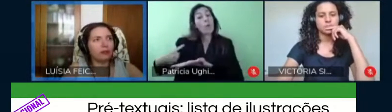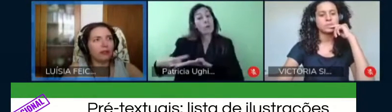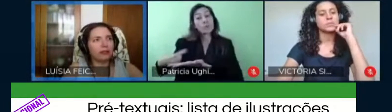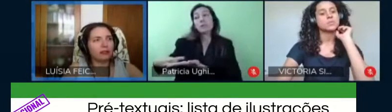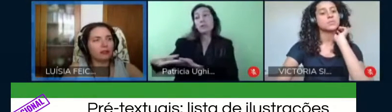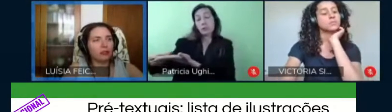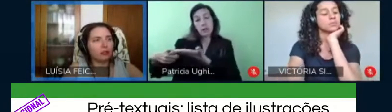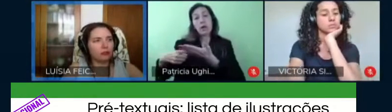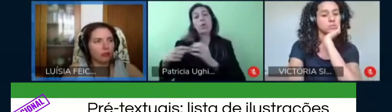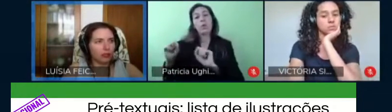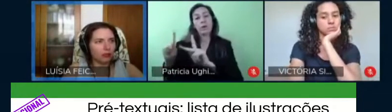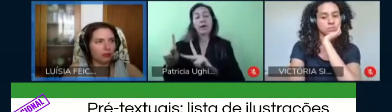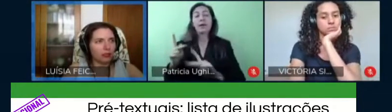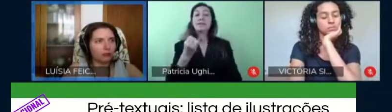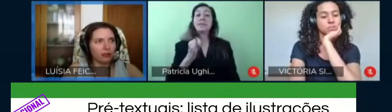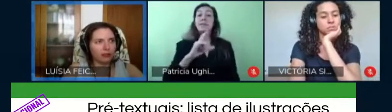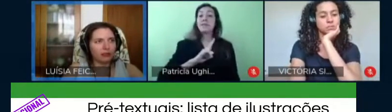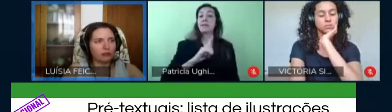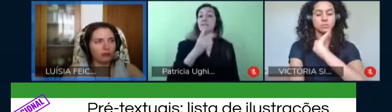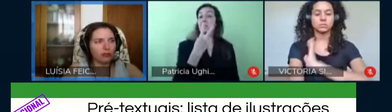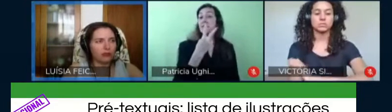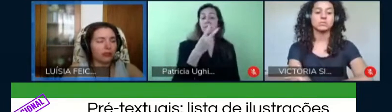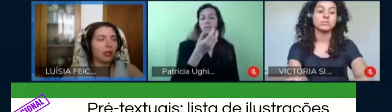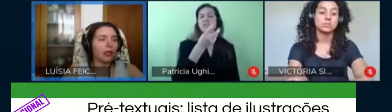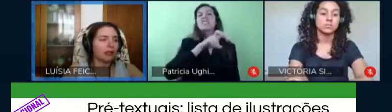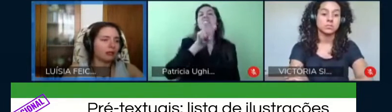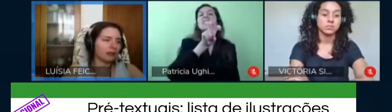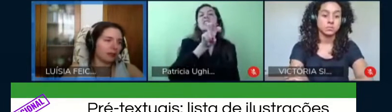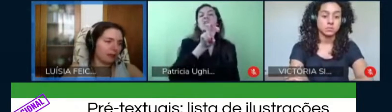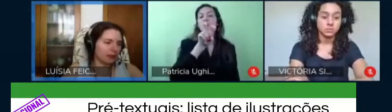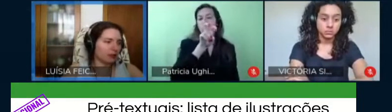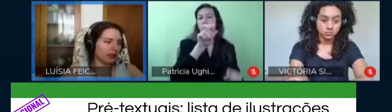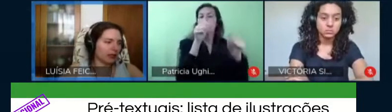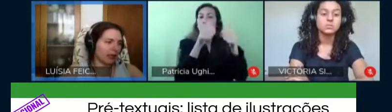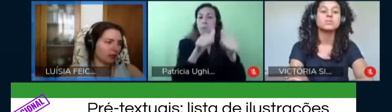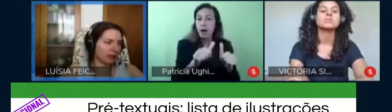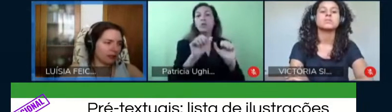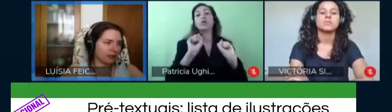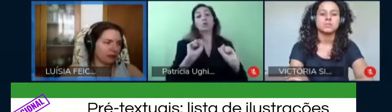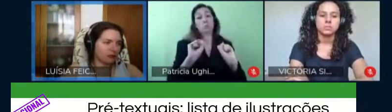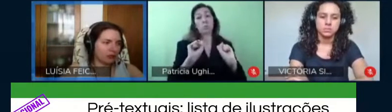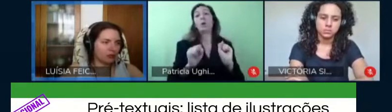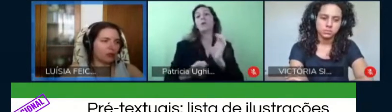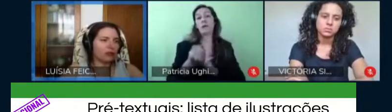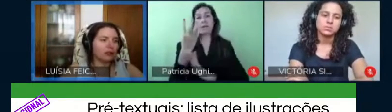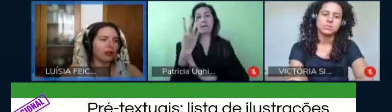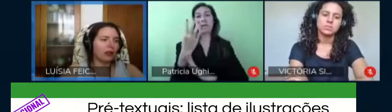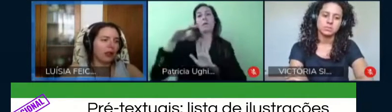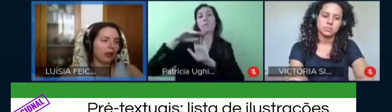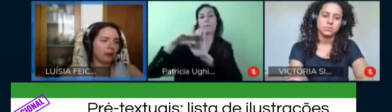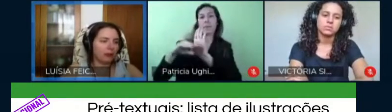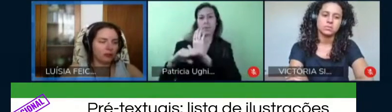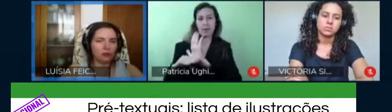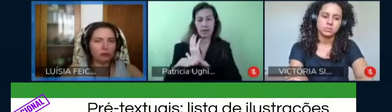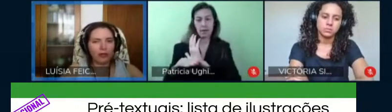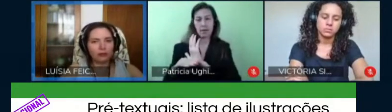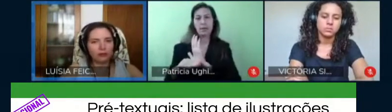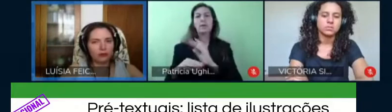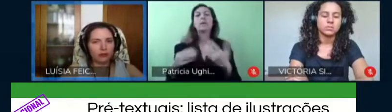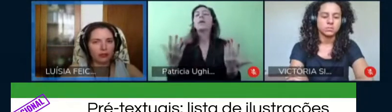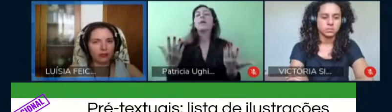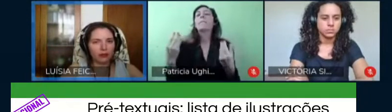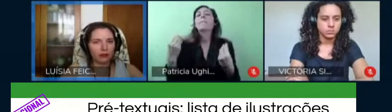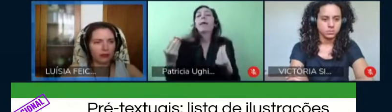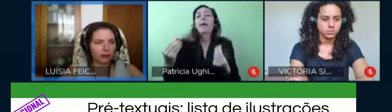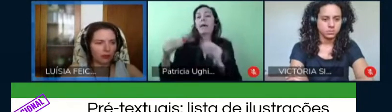figuras já faria sentido incluir uma lista de ilustrações. Que sempre lembrando, a ideia de uma lista de ilustrações é para que o